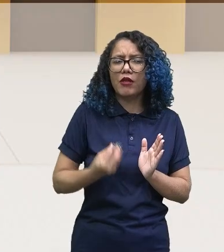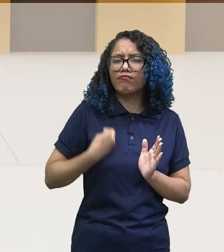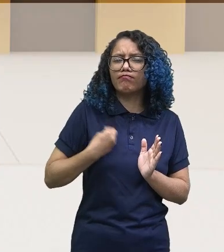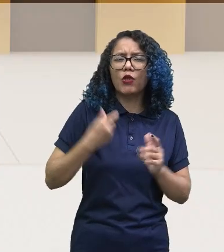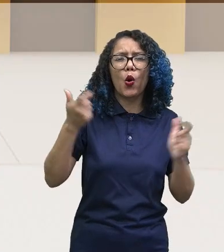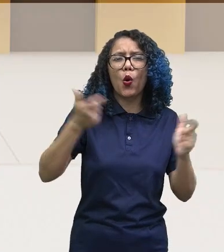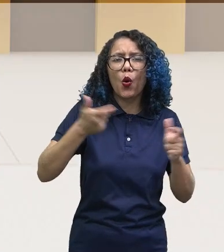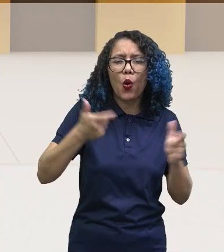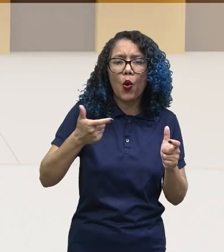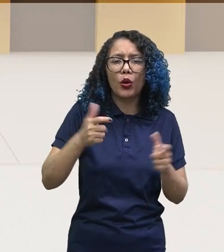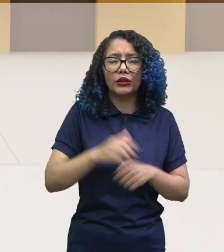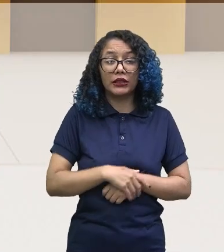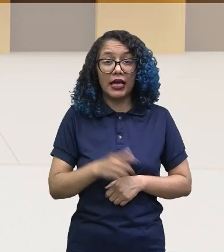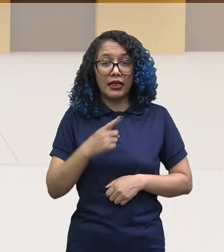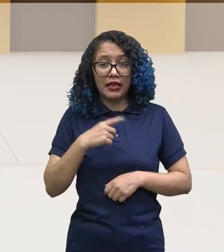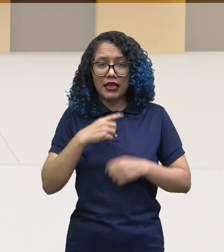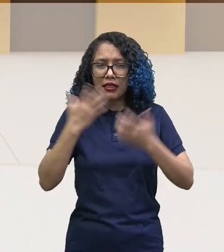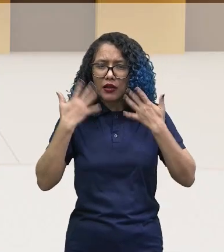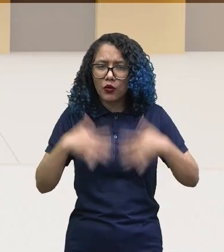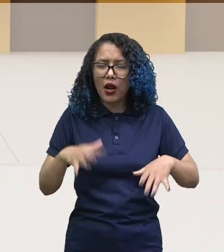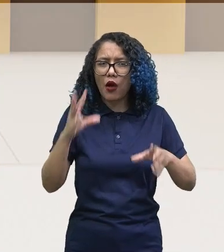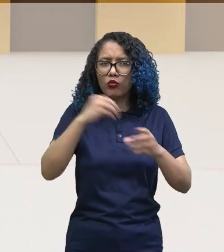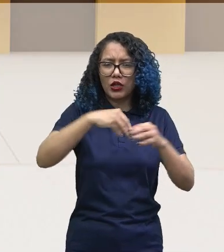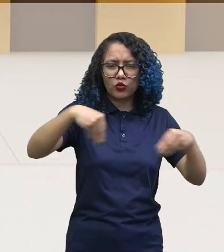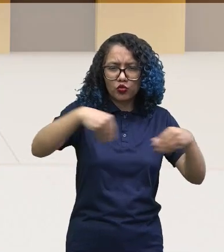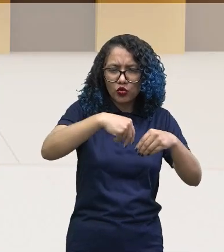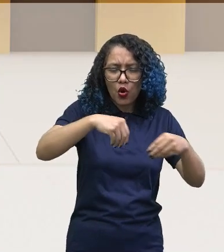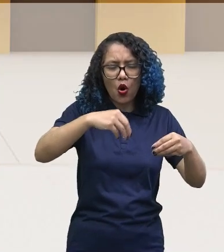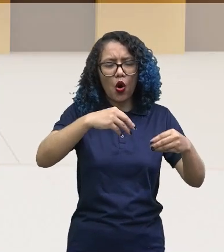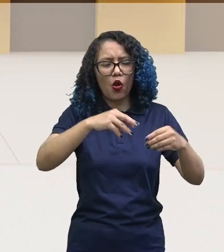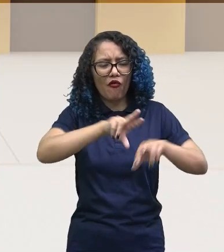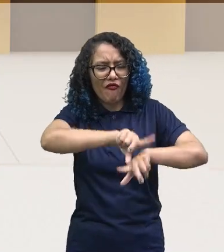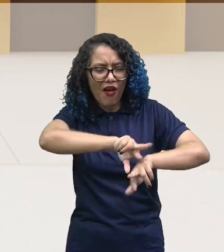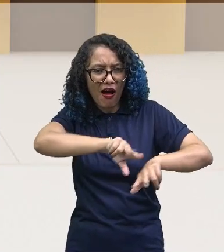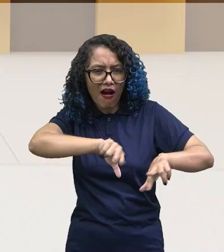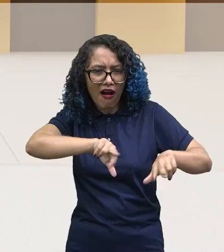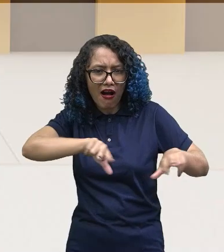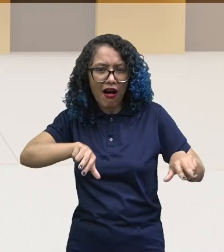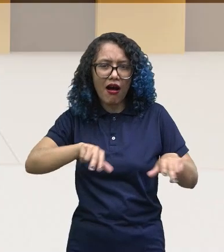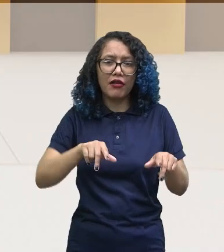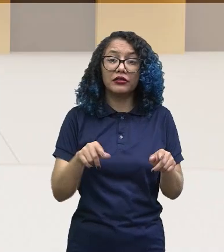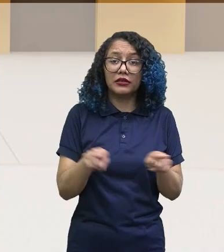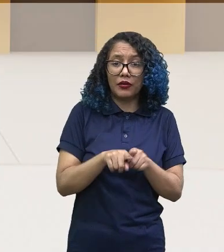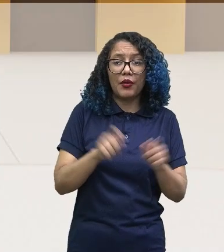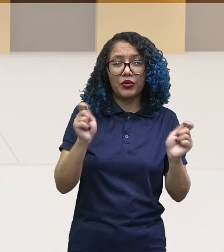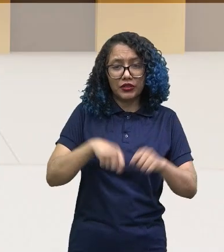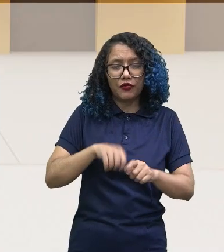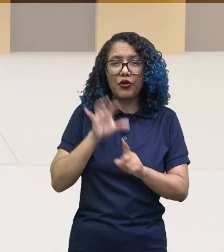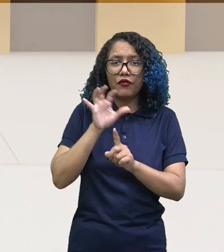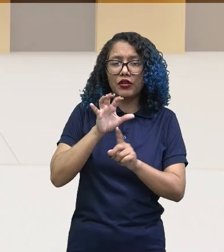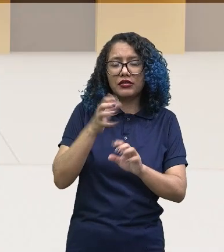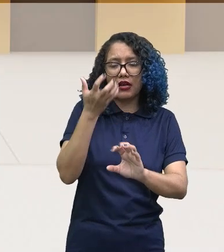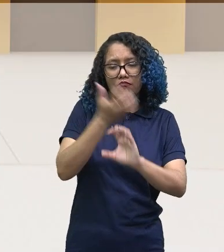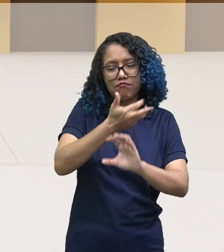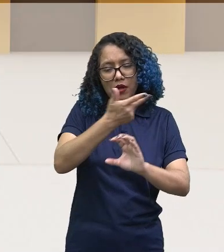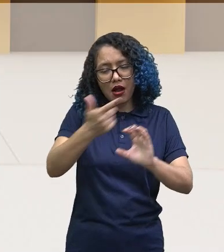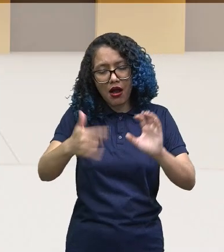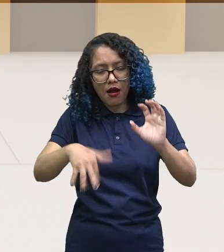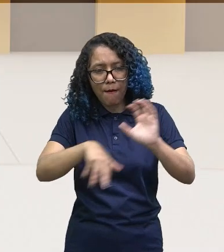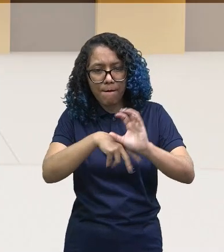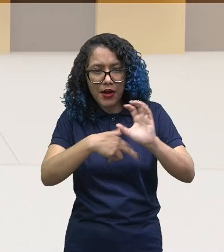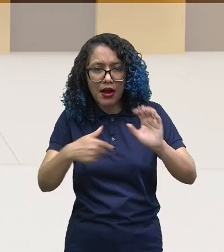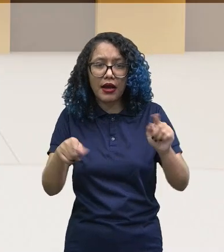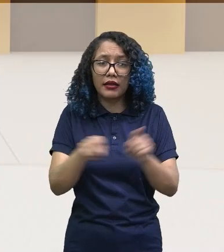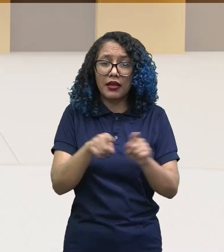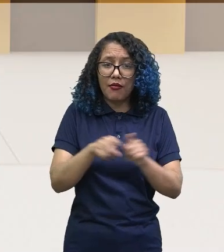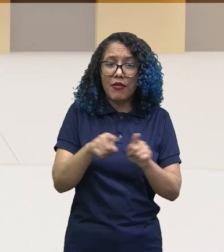presente na forma natural nos solos, nos minerais, por exemplo, podendo afetar a fauna, a flora e até a vida das